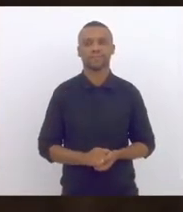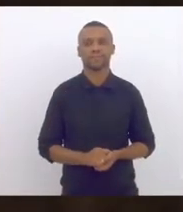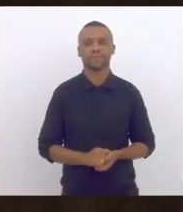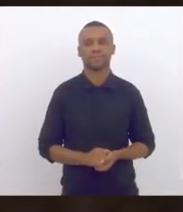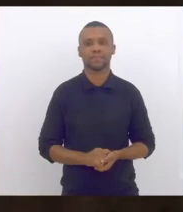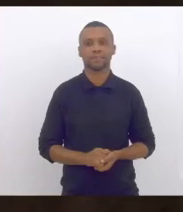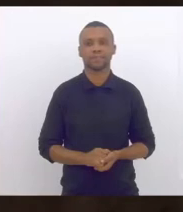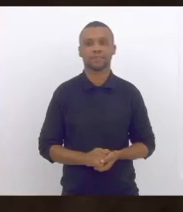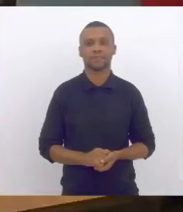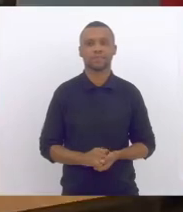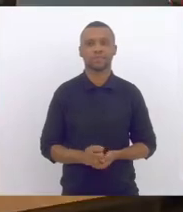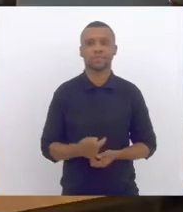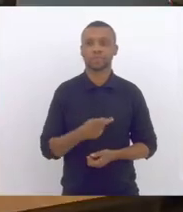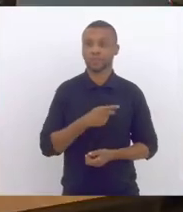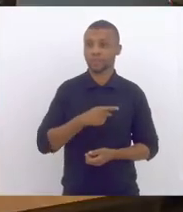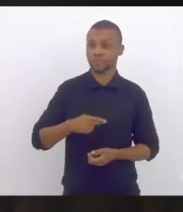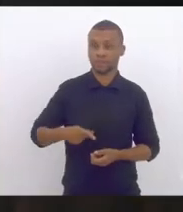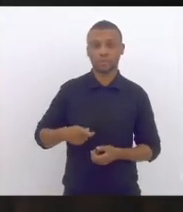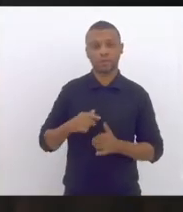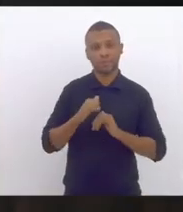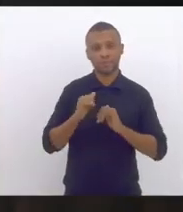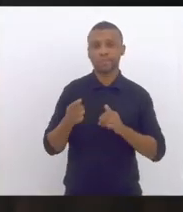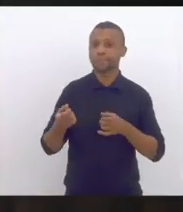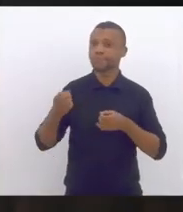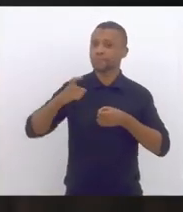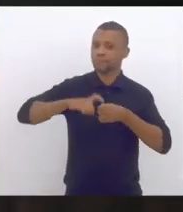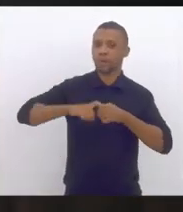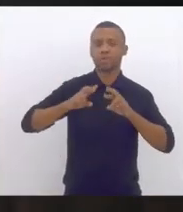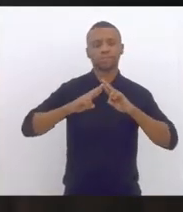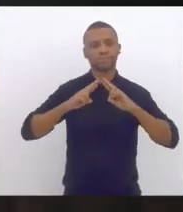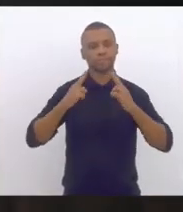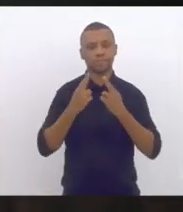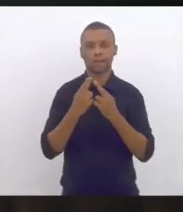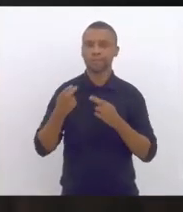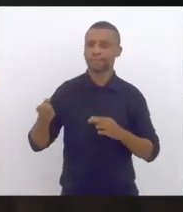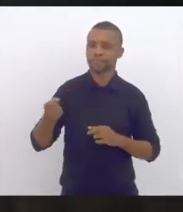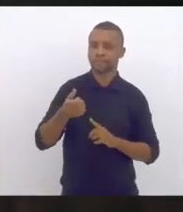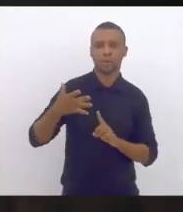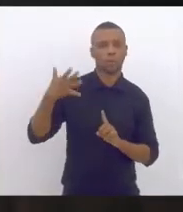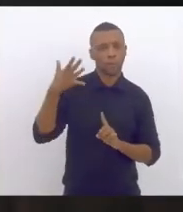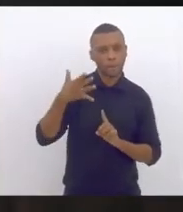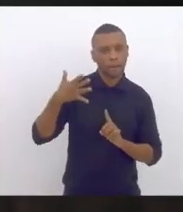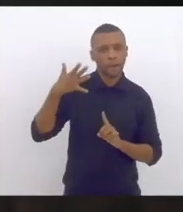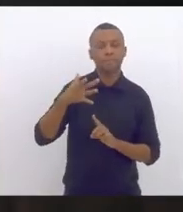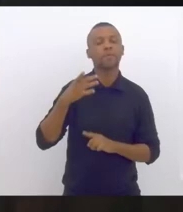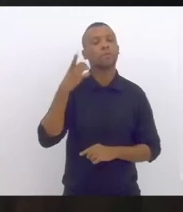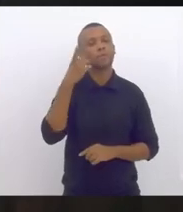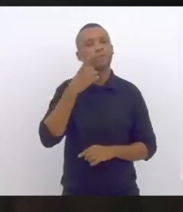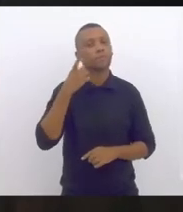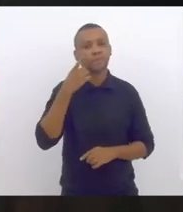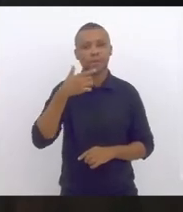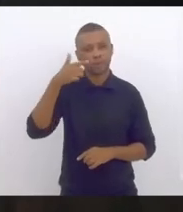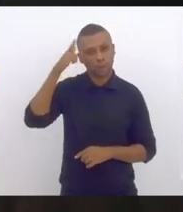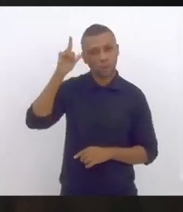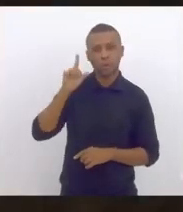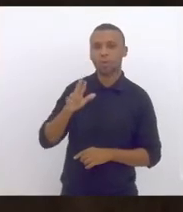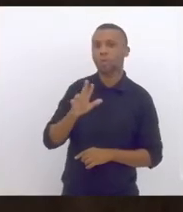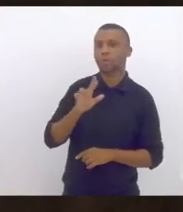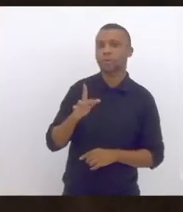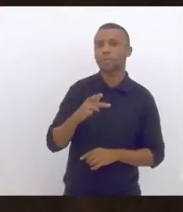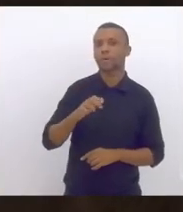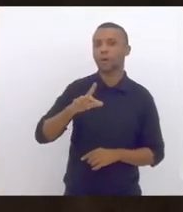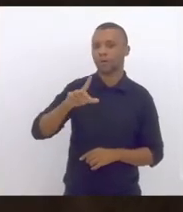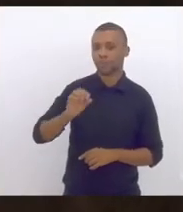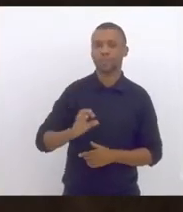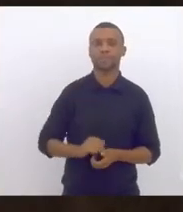A presidenta retoma a sessão com a palavra o deputado Luiz Paulo. Senhora